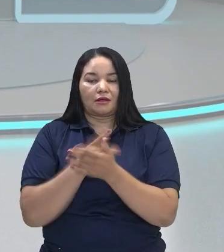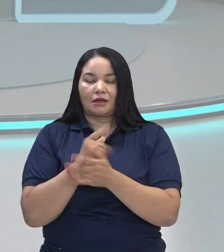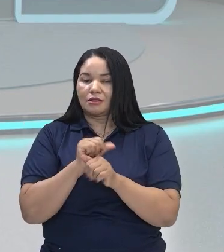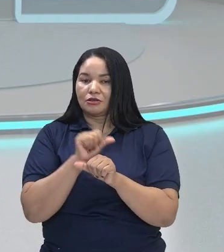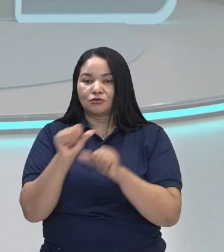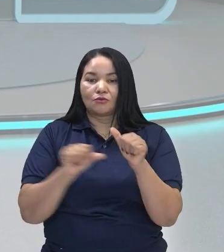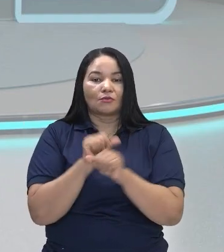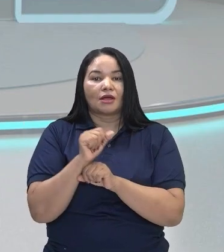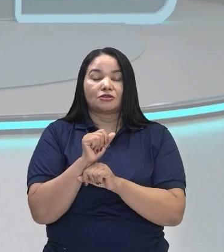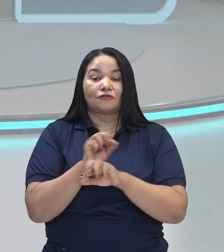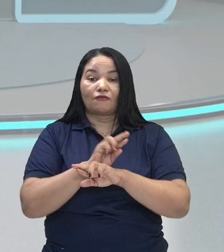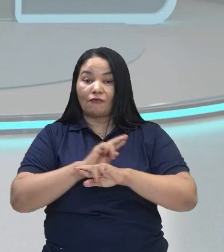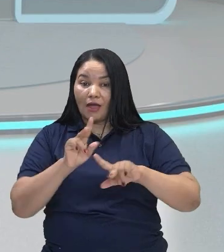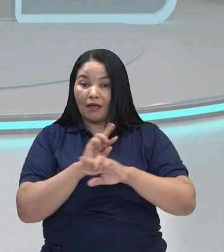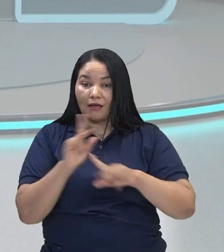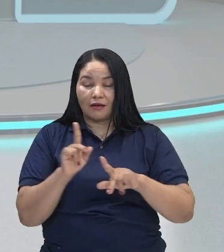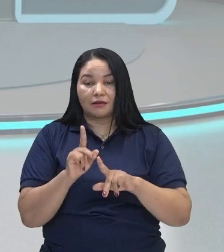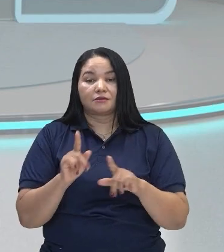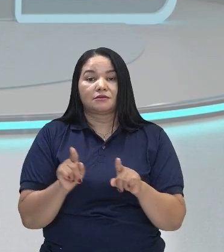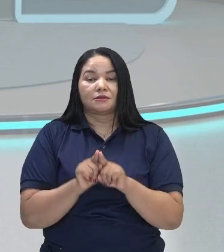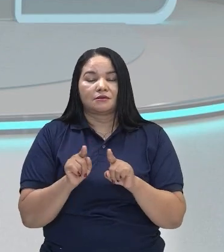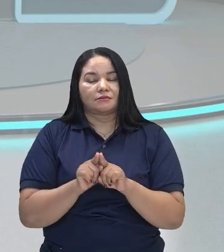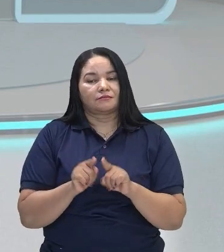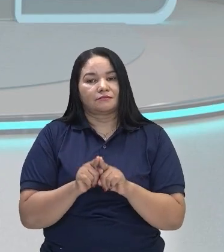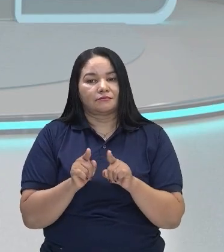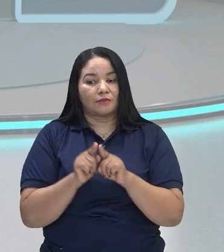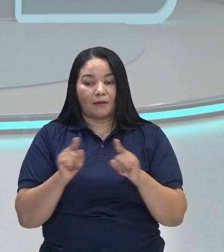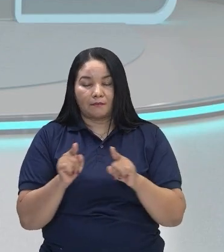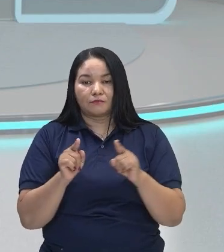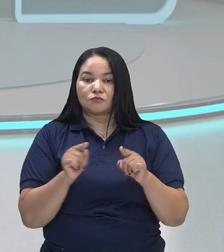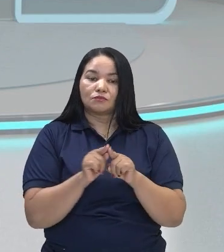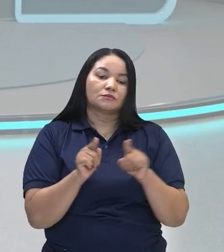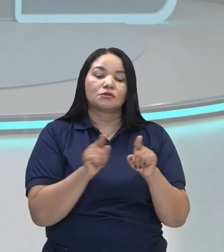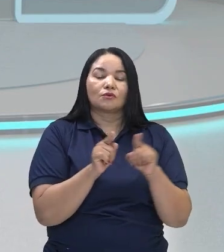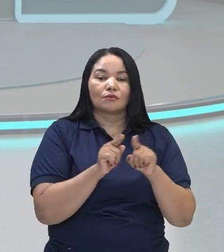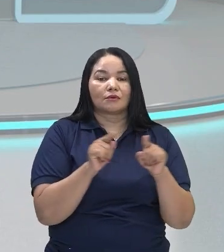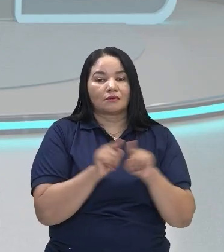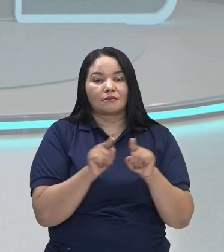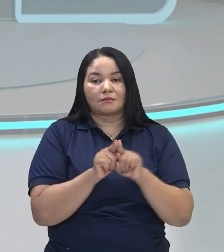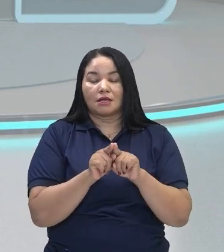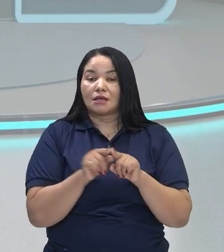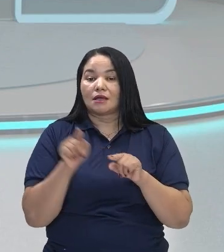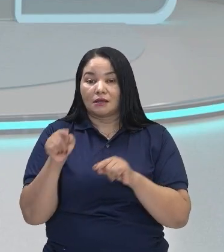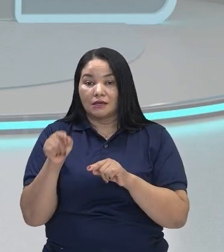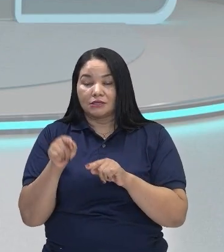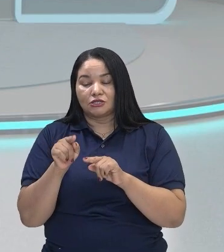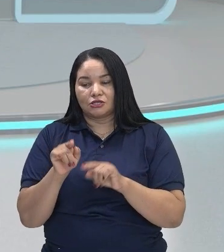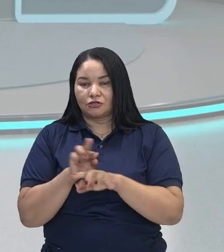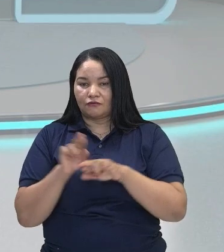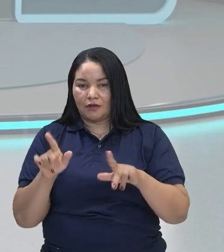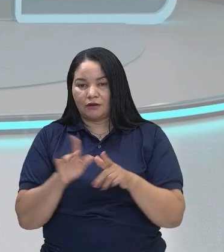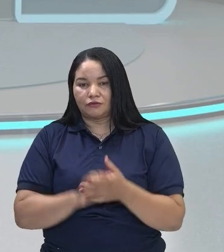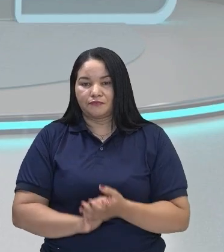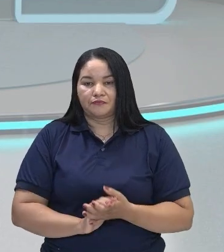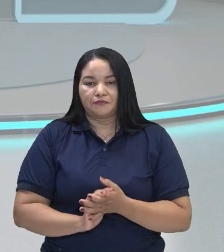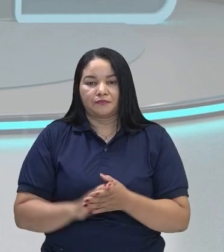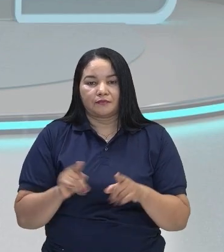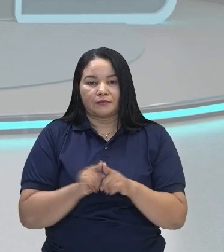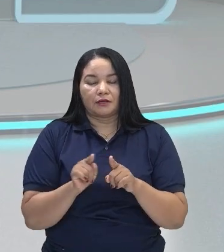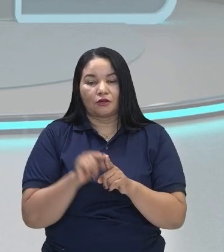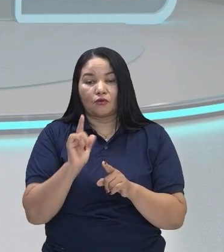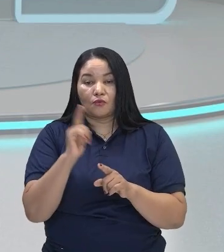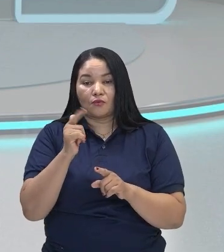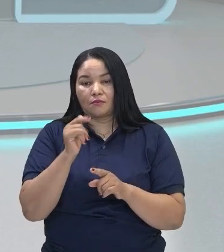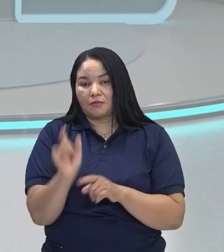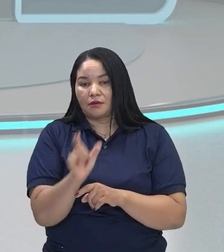sempre utilizado antes dos adjetivos longos, porque eles são irregulares. Outro exemplo, far, né?